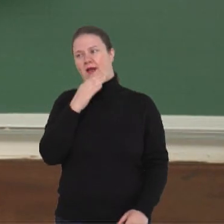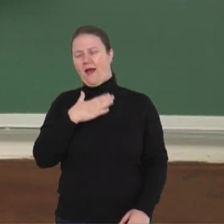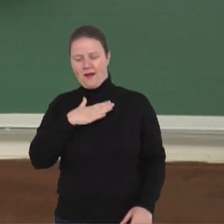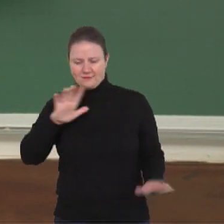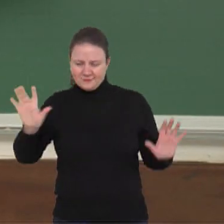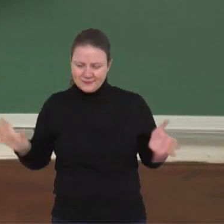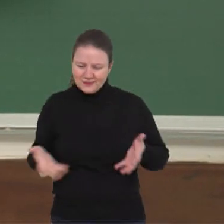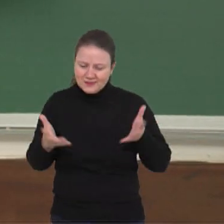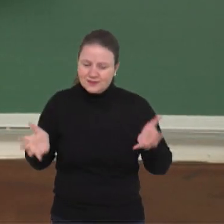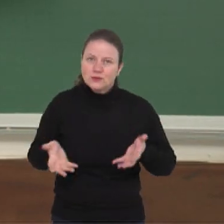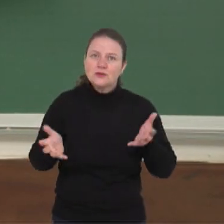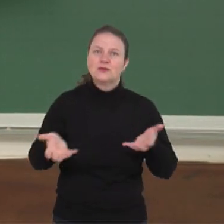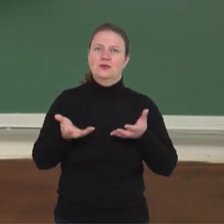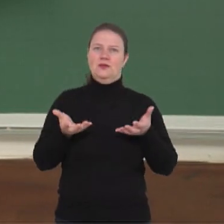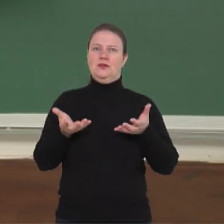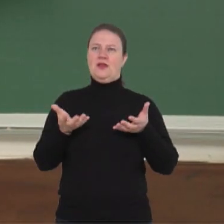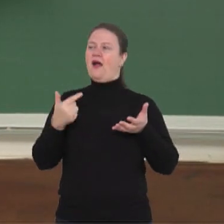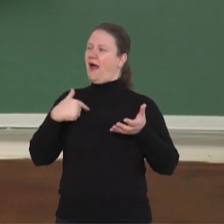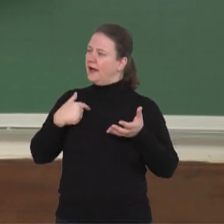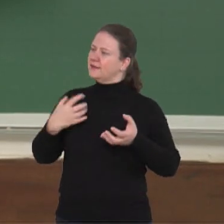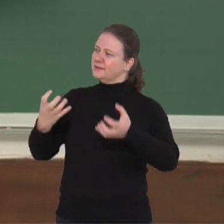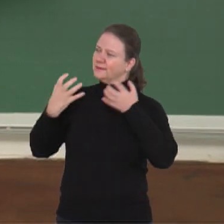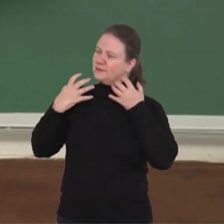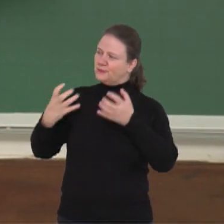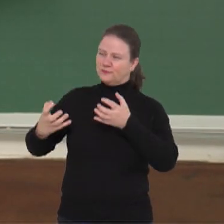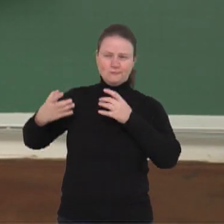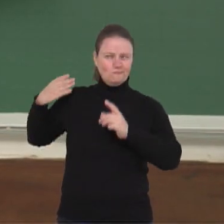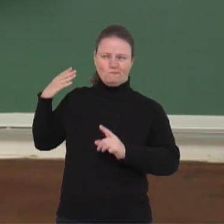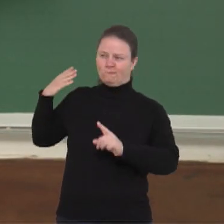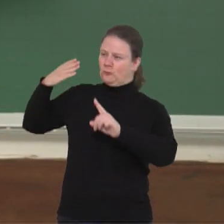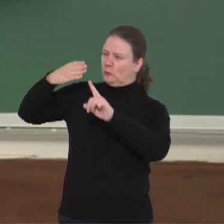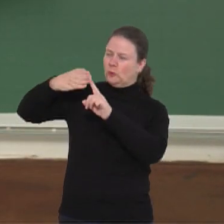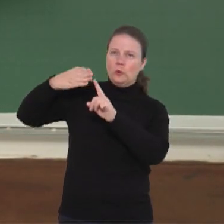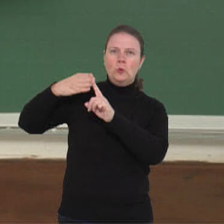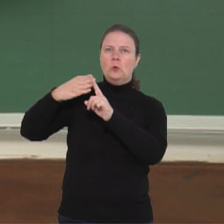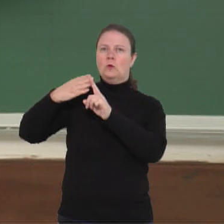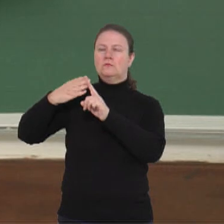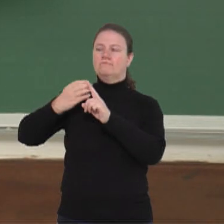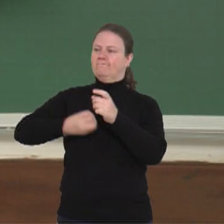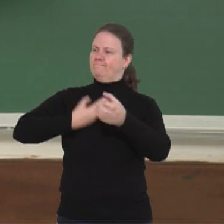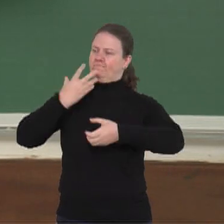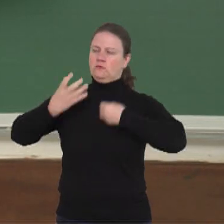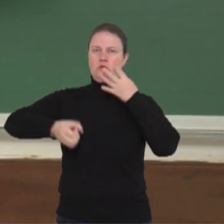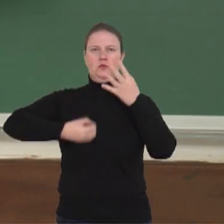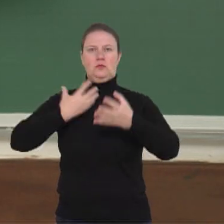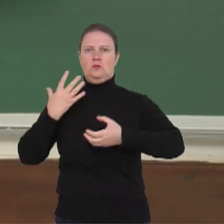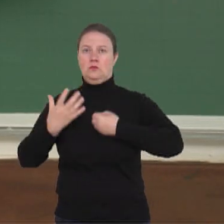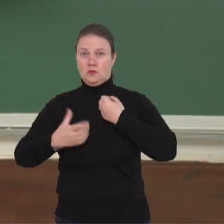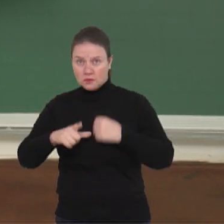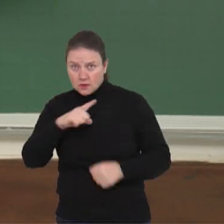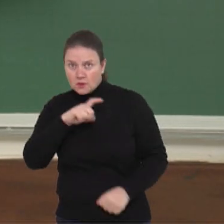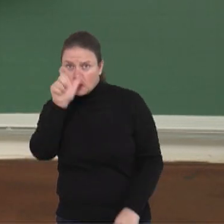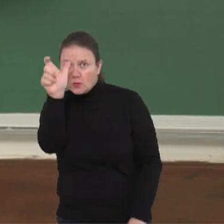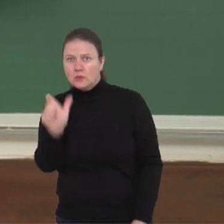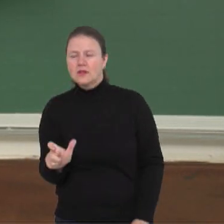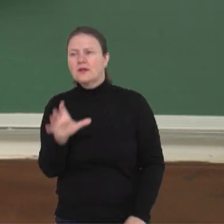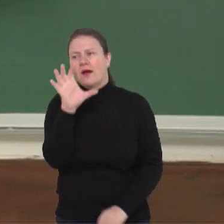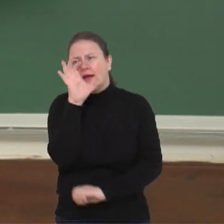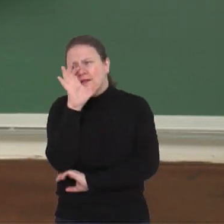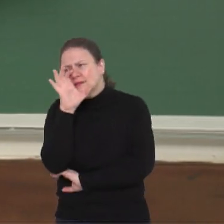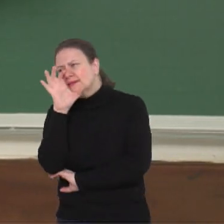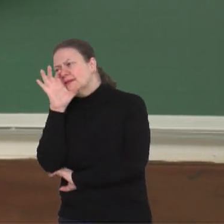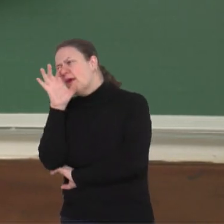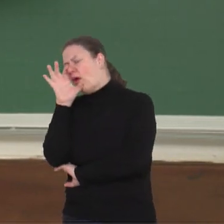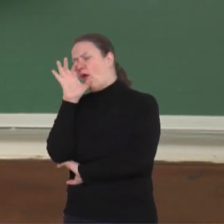que vão ser como um alvo, como uma meta, nossa, uma inspiração. Você tem alguém,